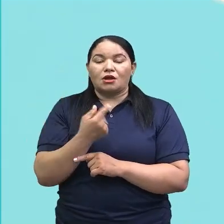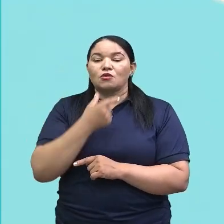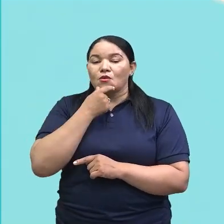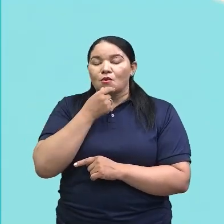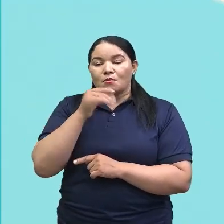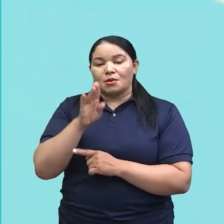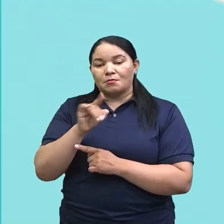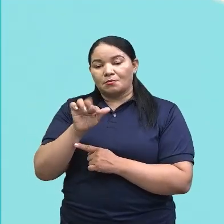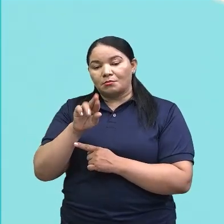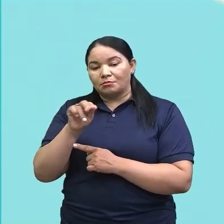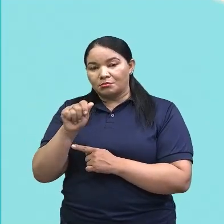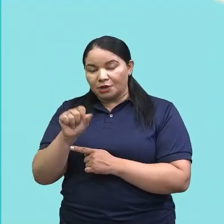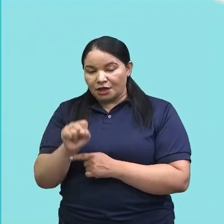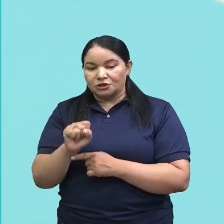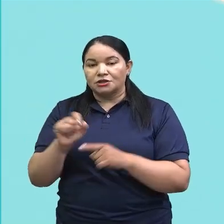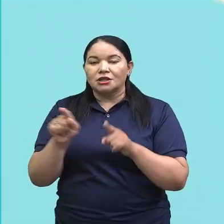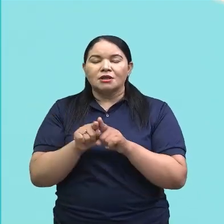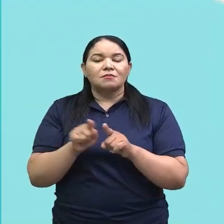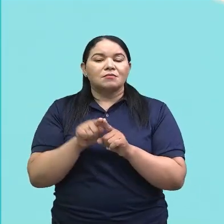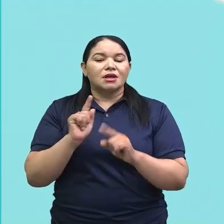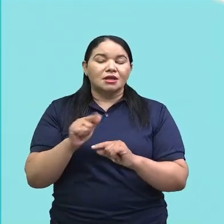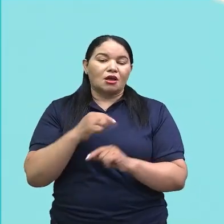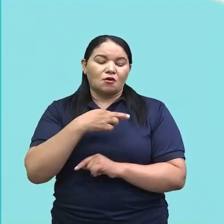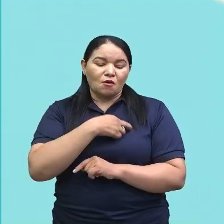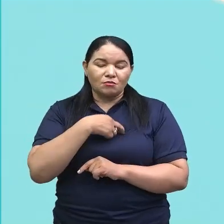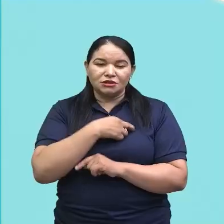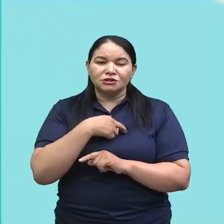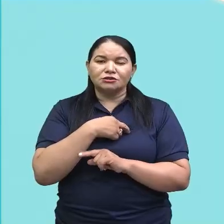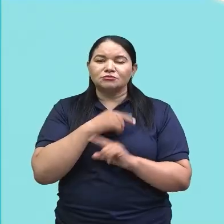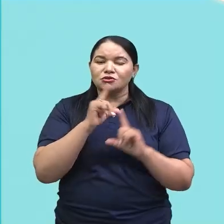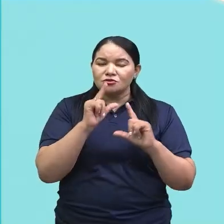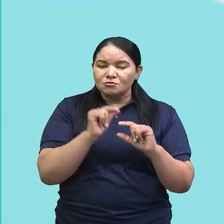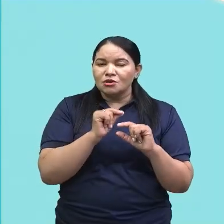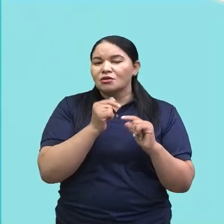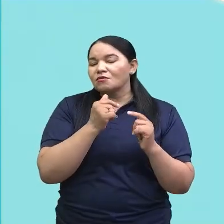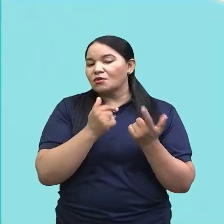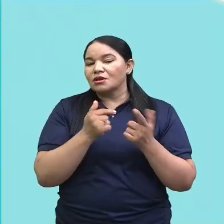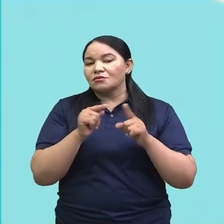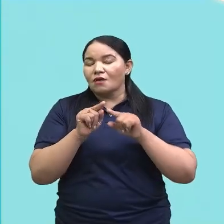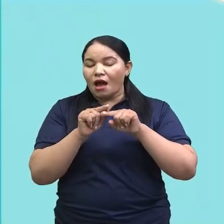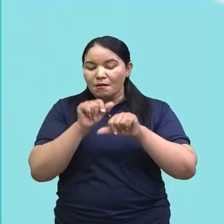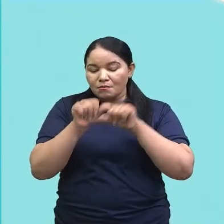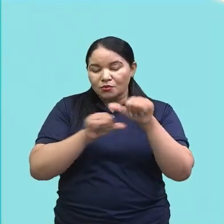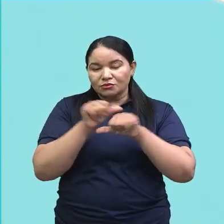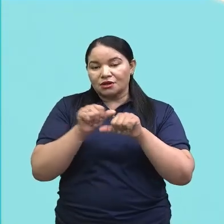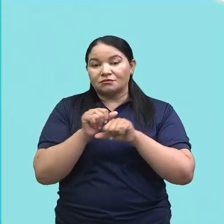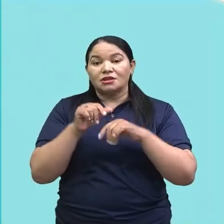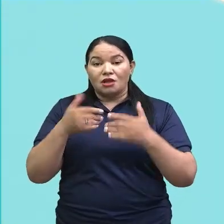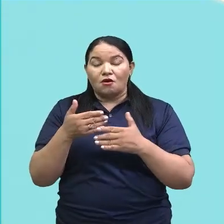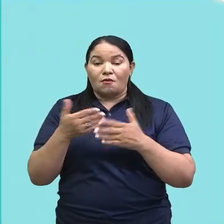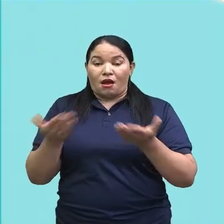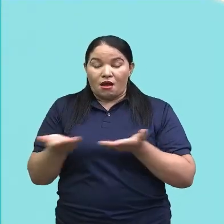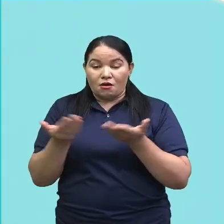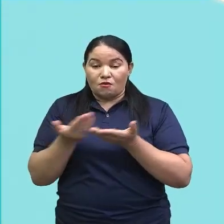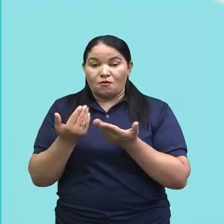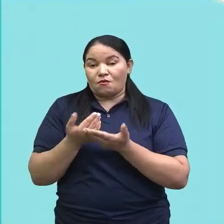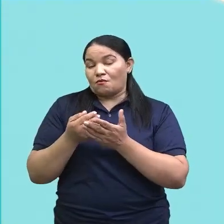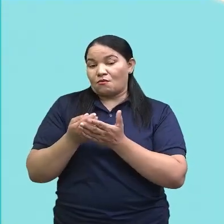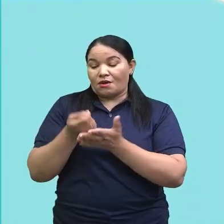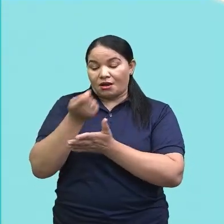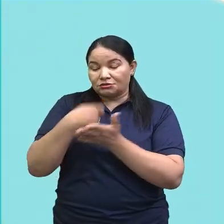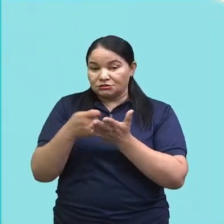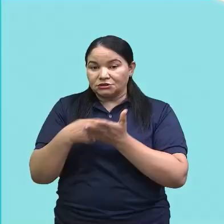publicada, o romantismo está caindo, digamos assim. Então, disseram, a obra vai inaugurar o realismo